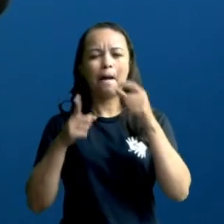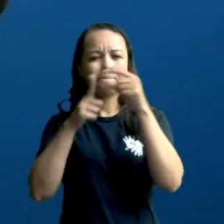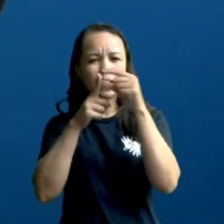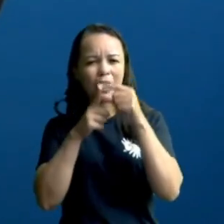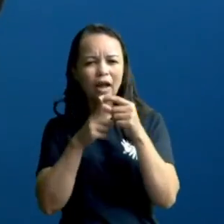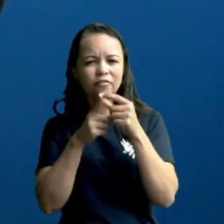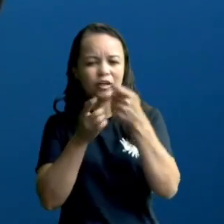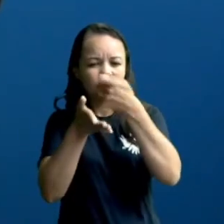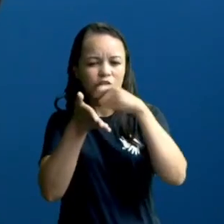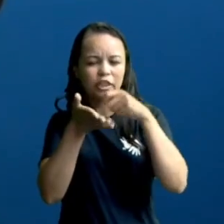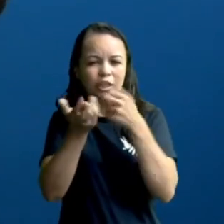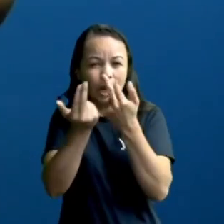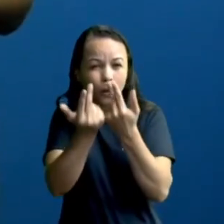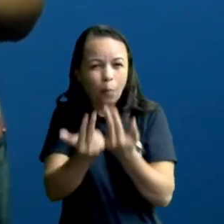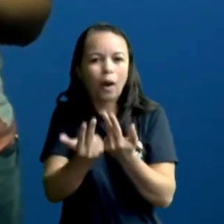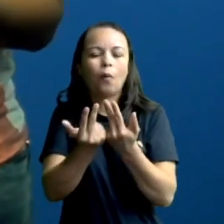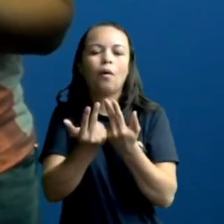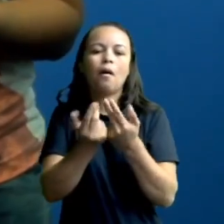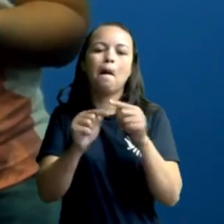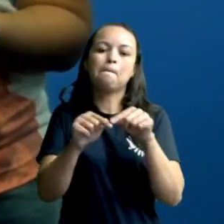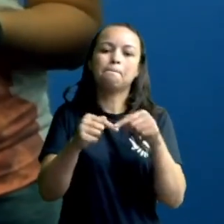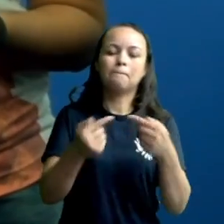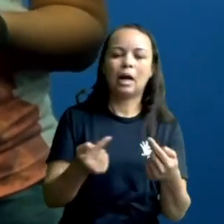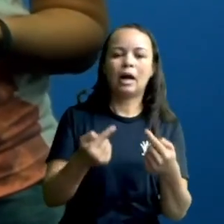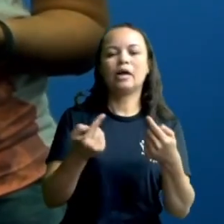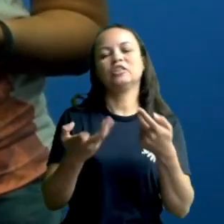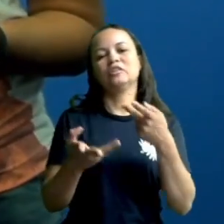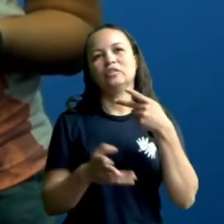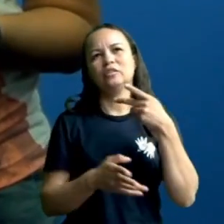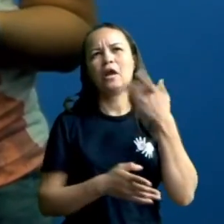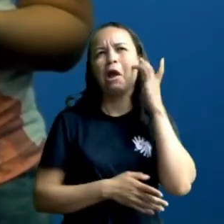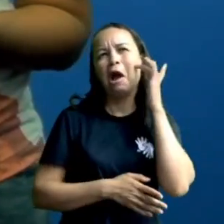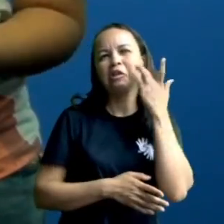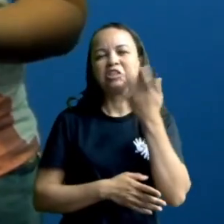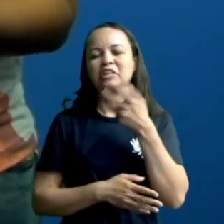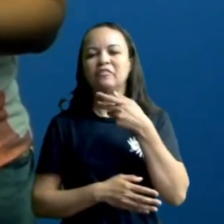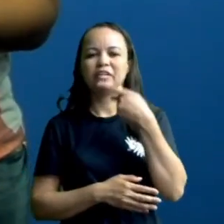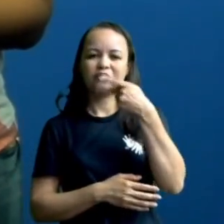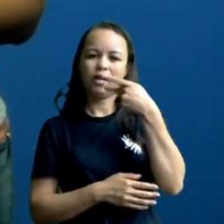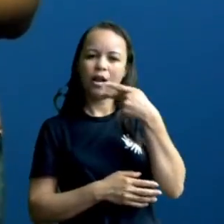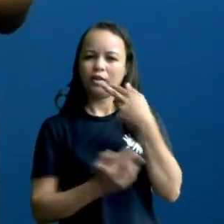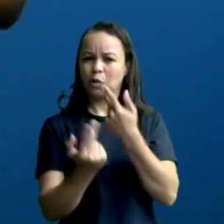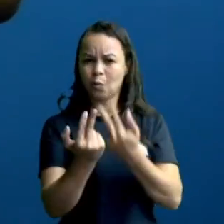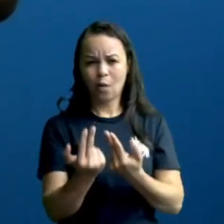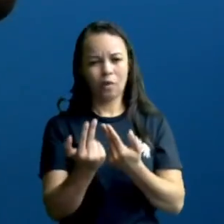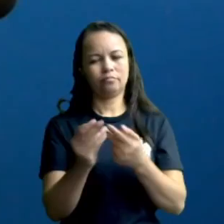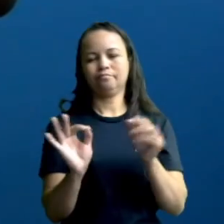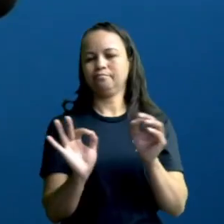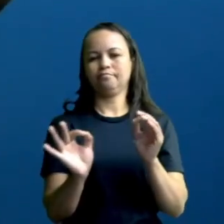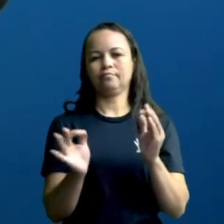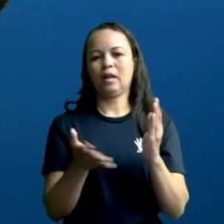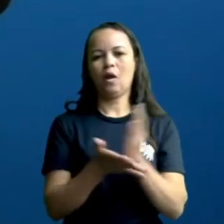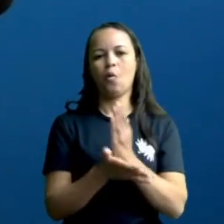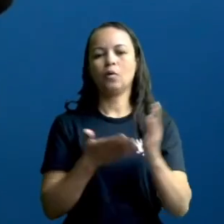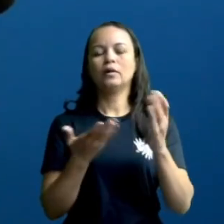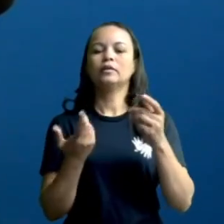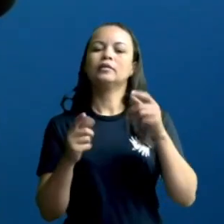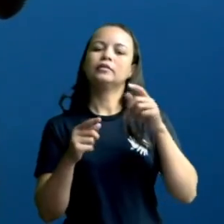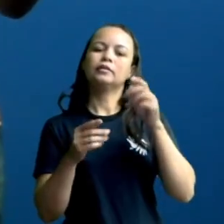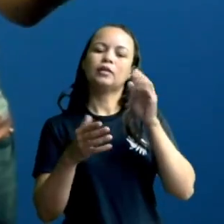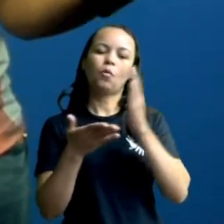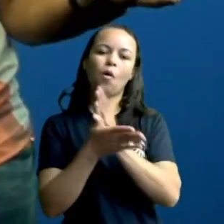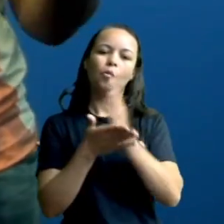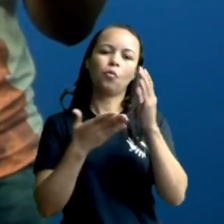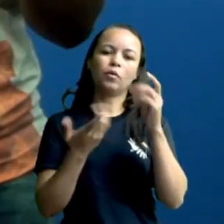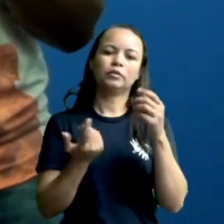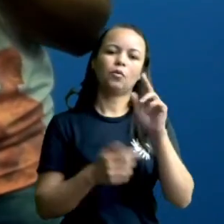E aí a gente acha que ela vai ser pronunciada da mesma forma. E algumas palavras são heterotônicas,